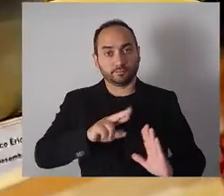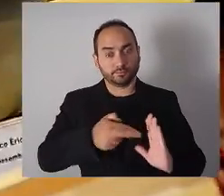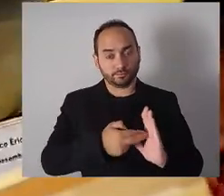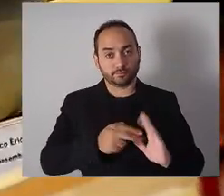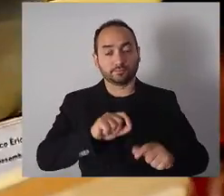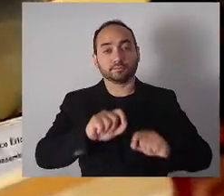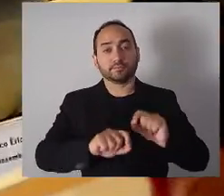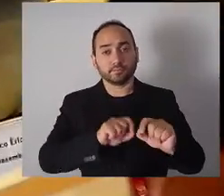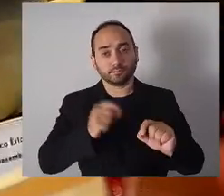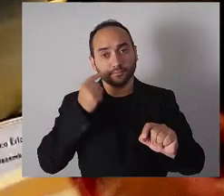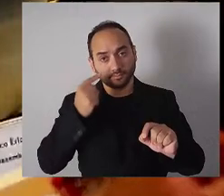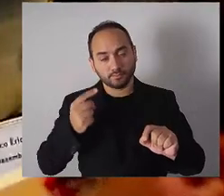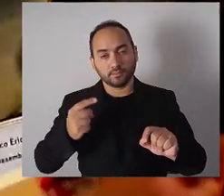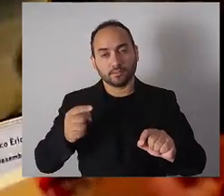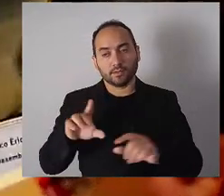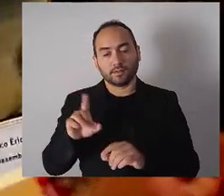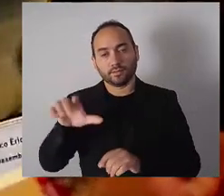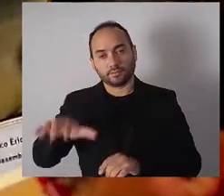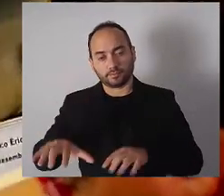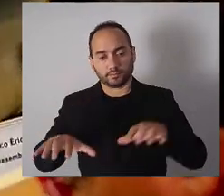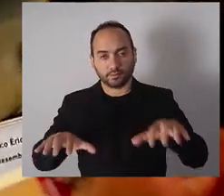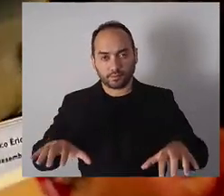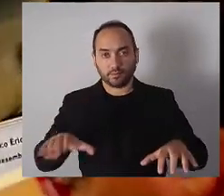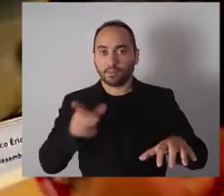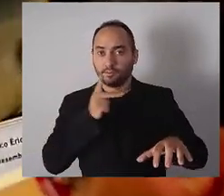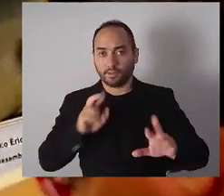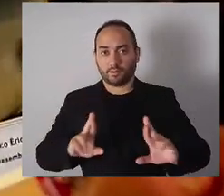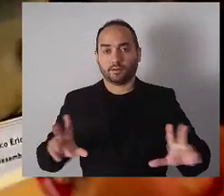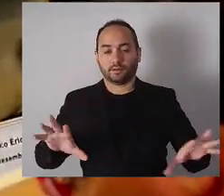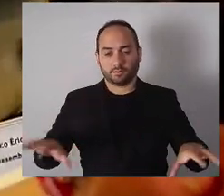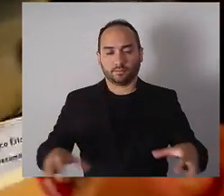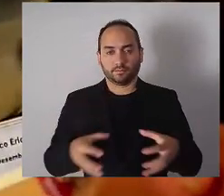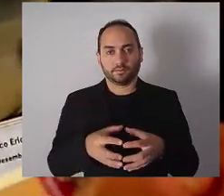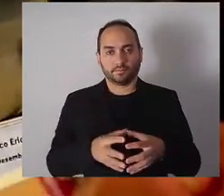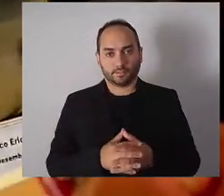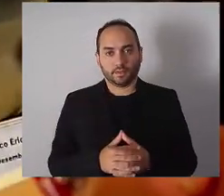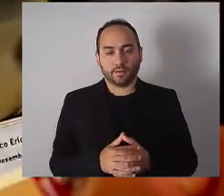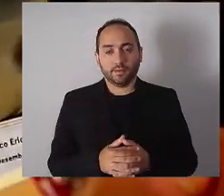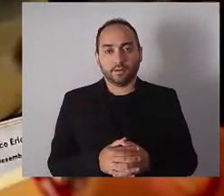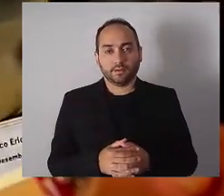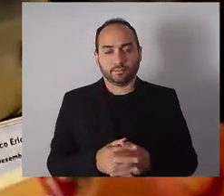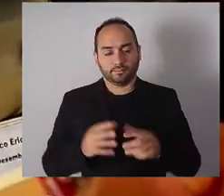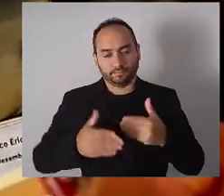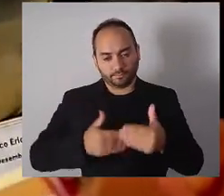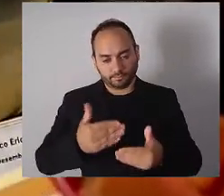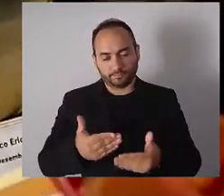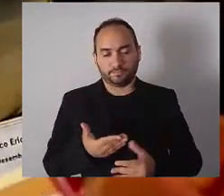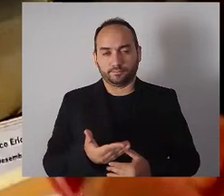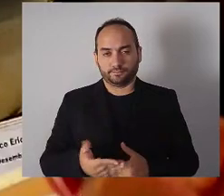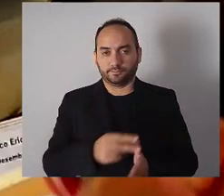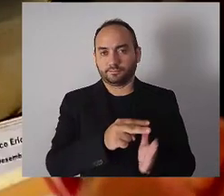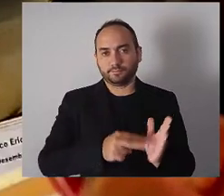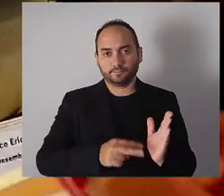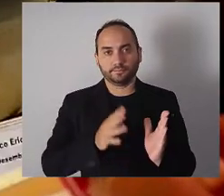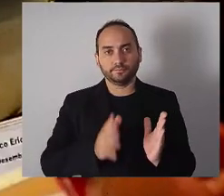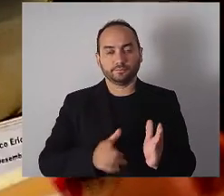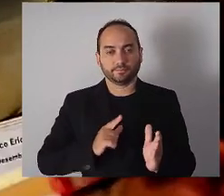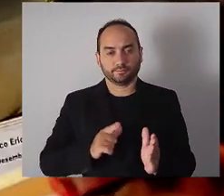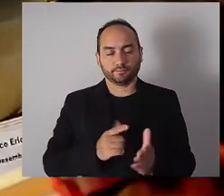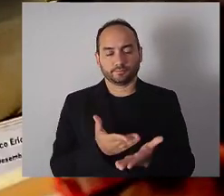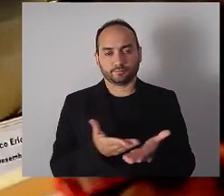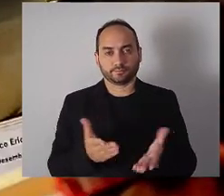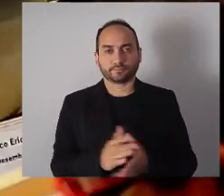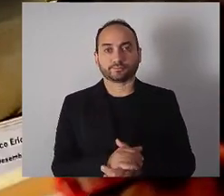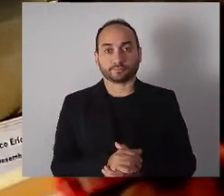ocorrida entre o Democratas e o PSL. E aí eu passo adiante, porque eu já fiz a leitura acima do